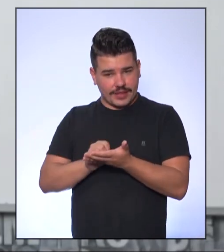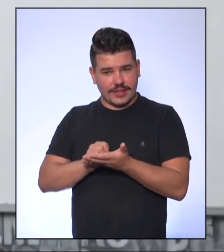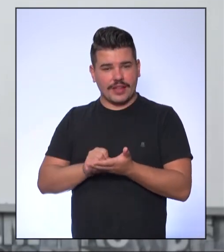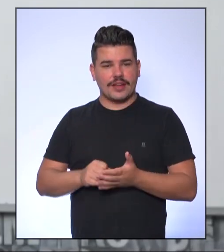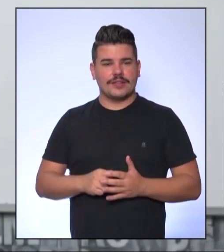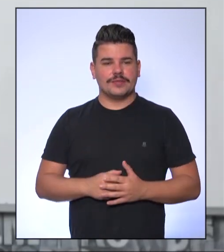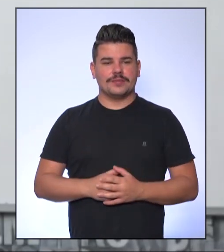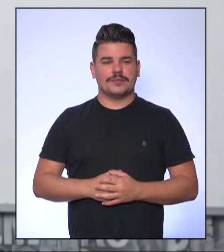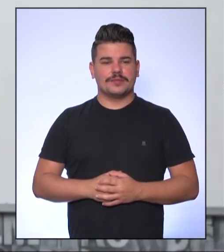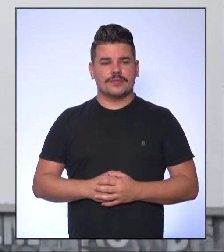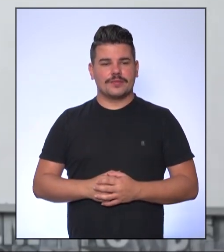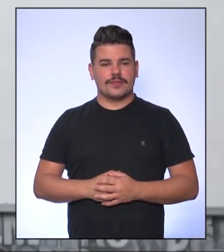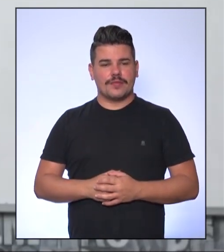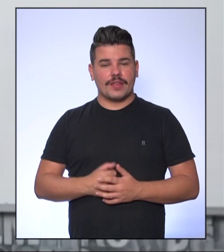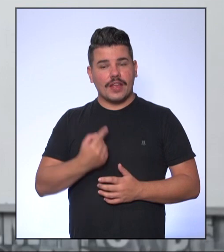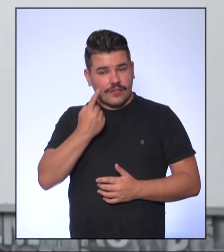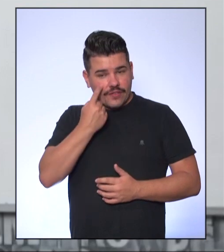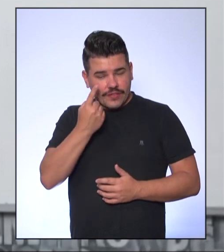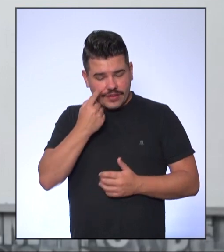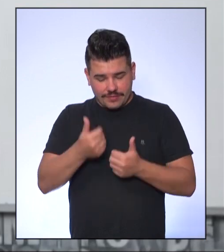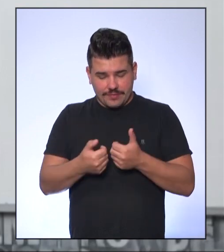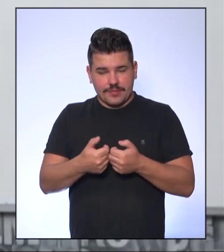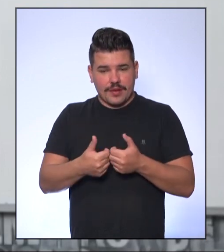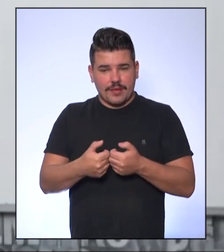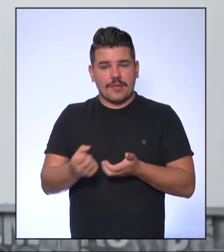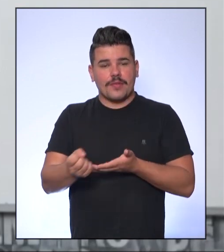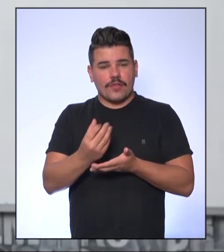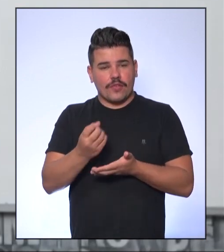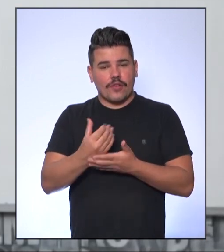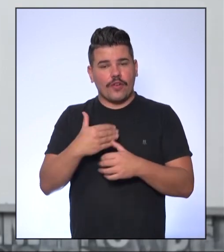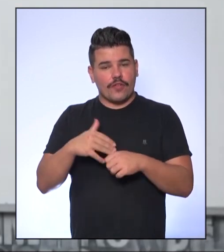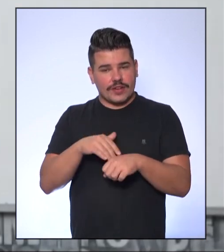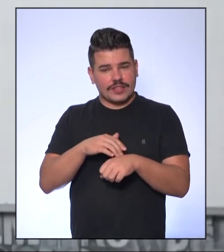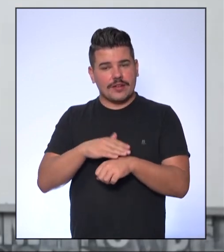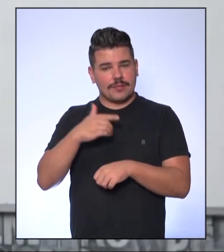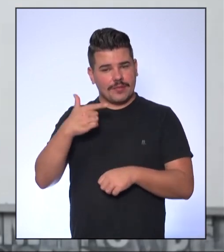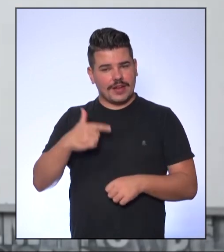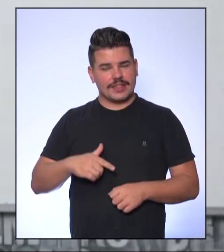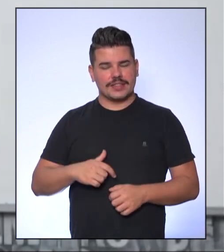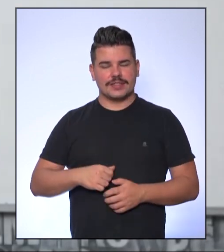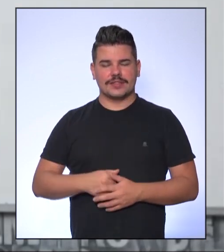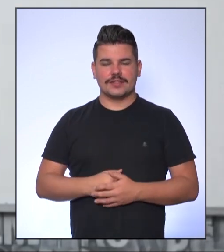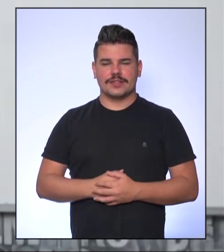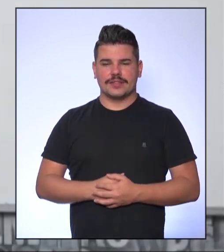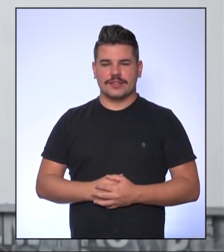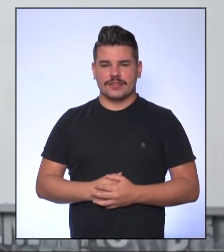nosso bate-papo para tirar mais algumas dúvidas e depois fechar a nossa aula.